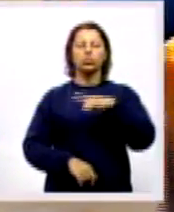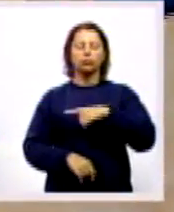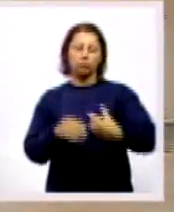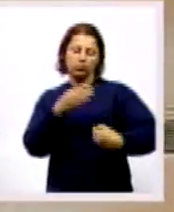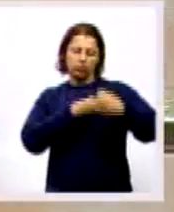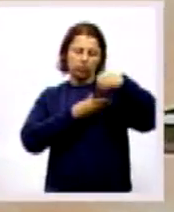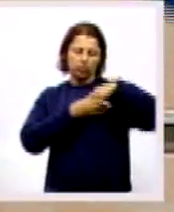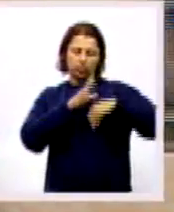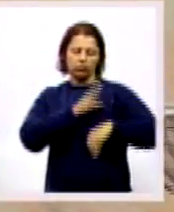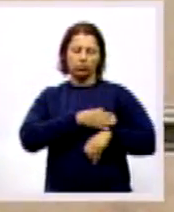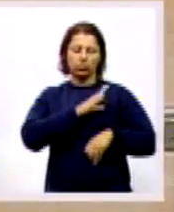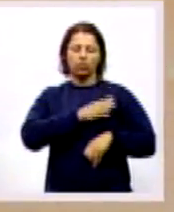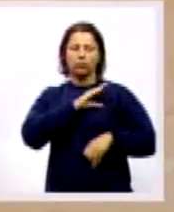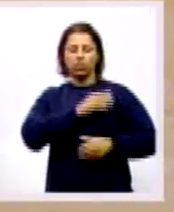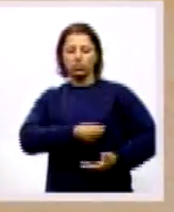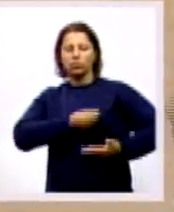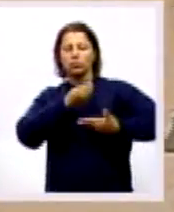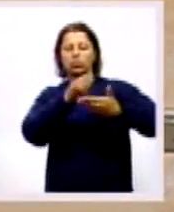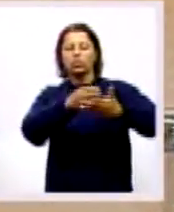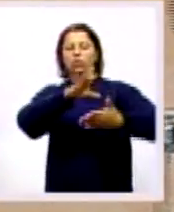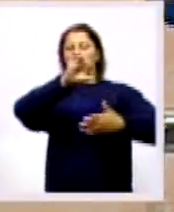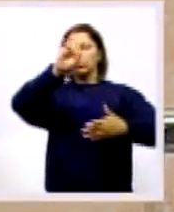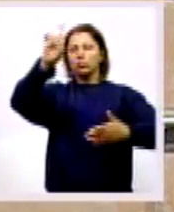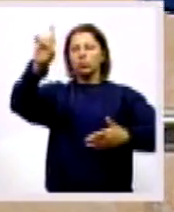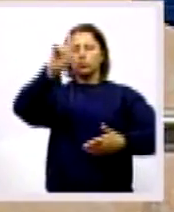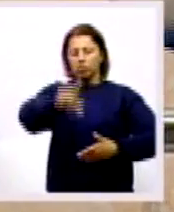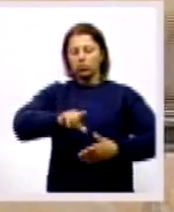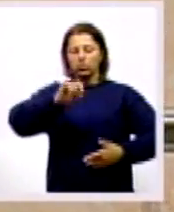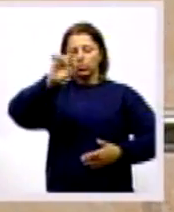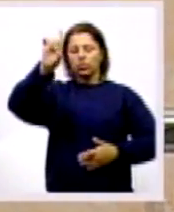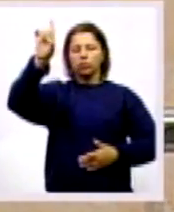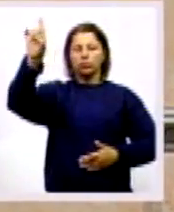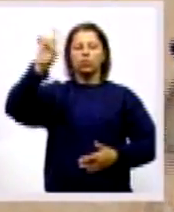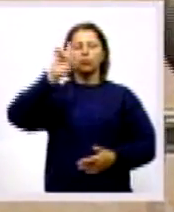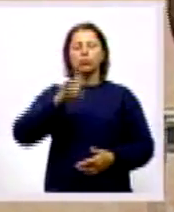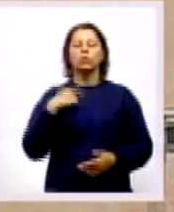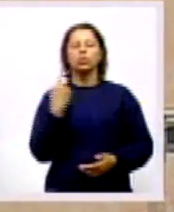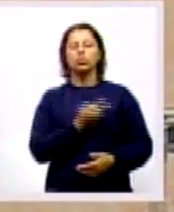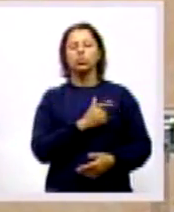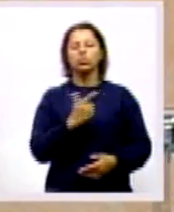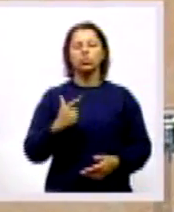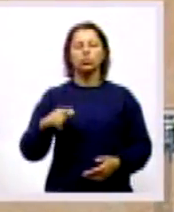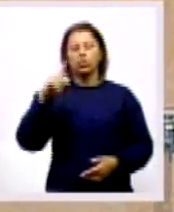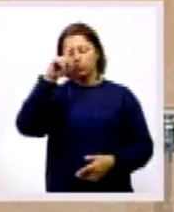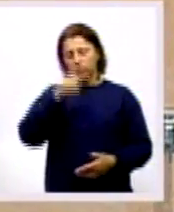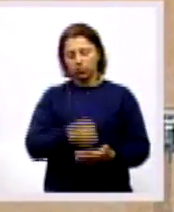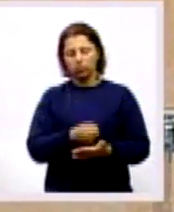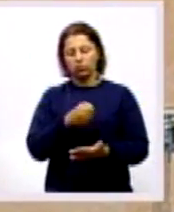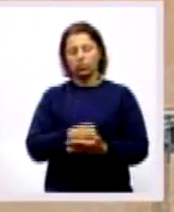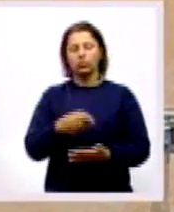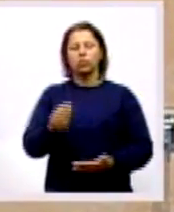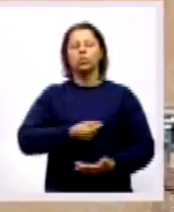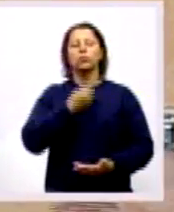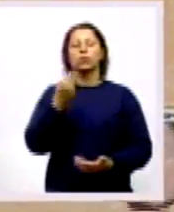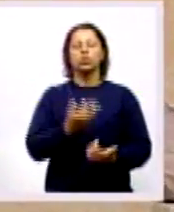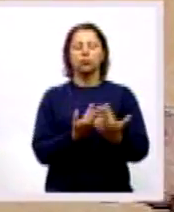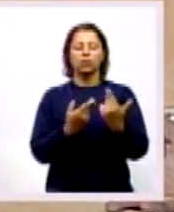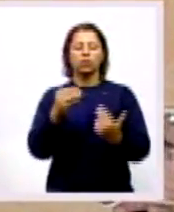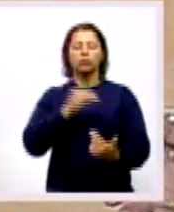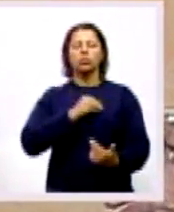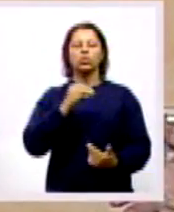de nós uma consagração, uma opção por Deus, nós já não temos mais o direito de viver como os